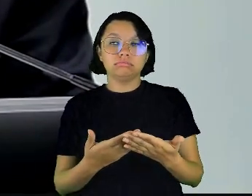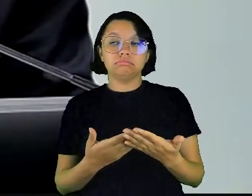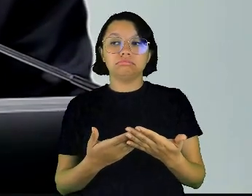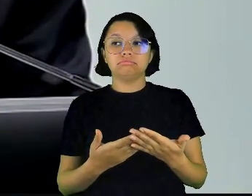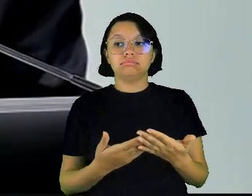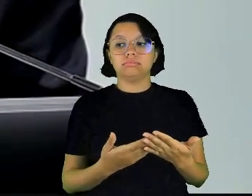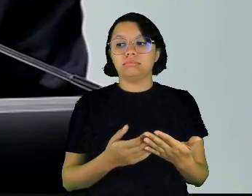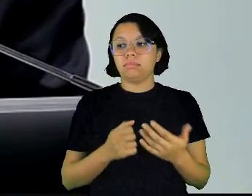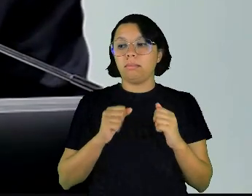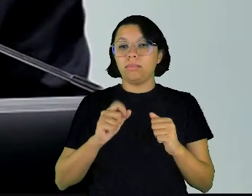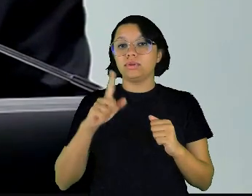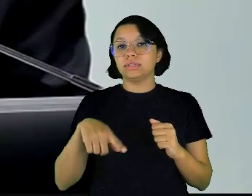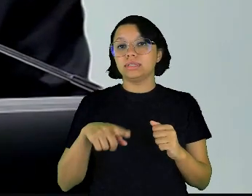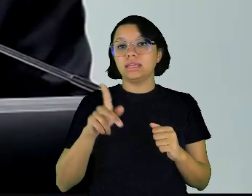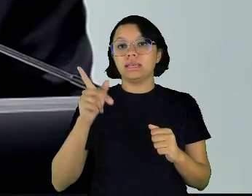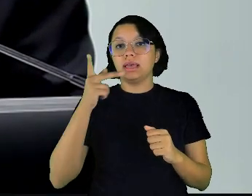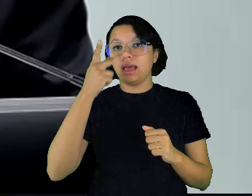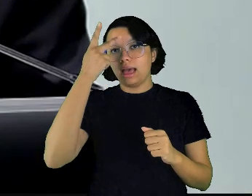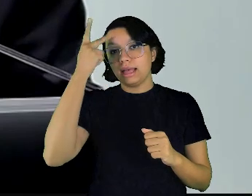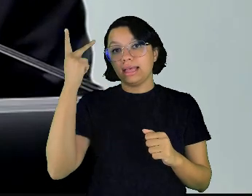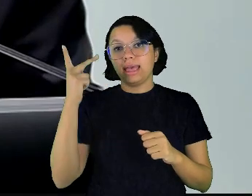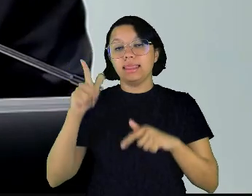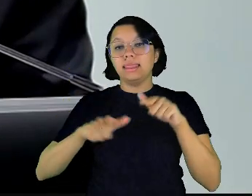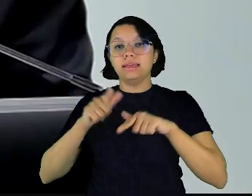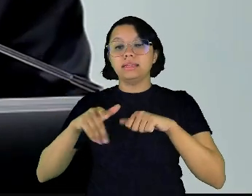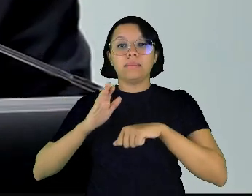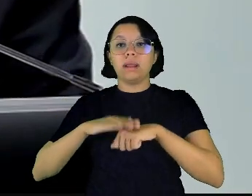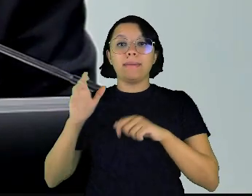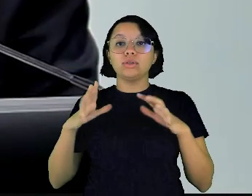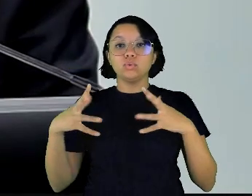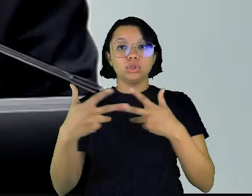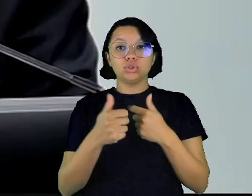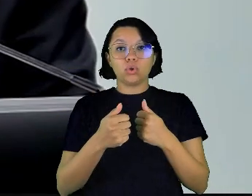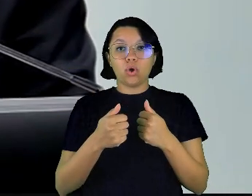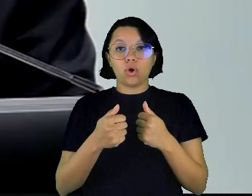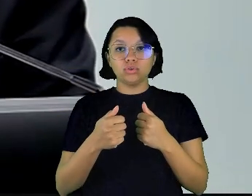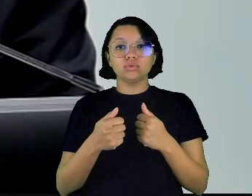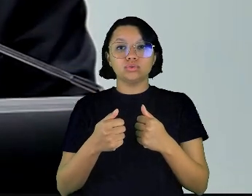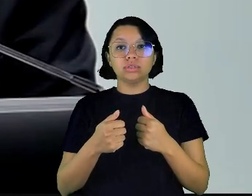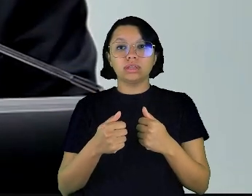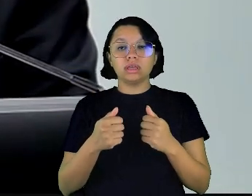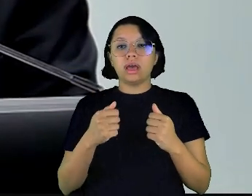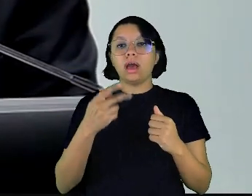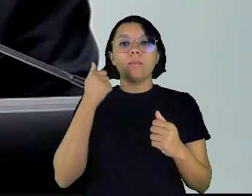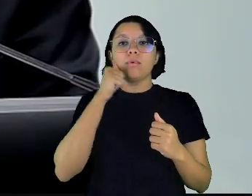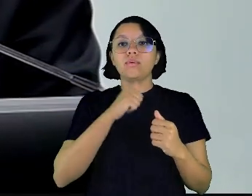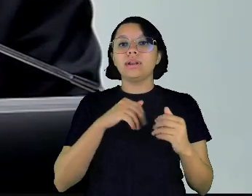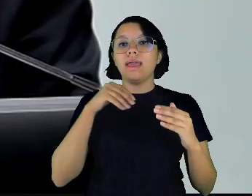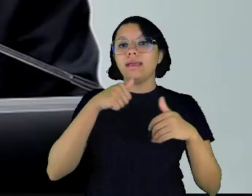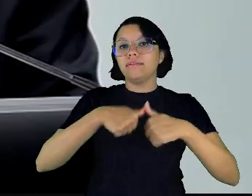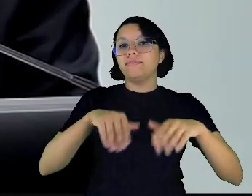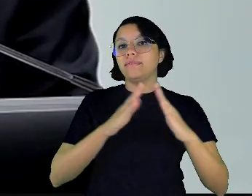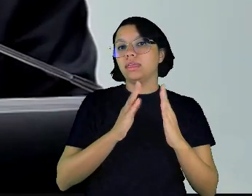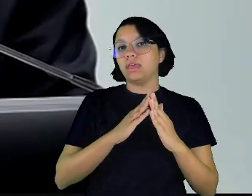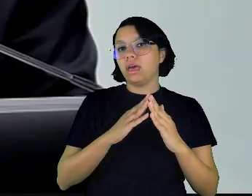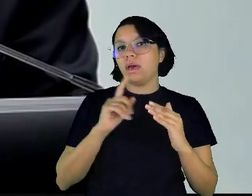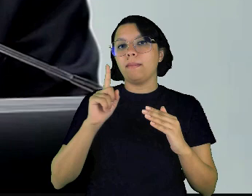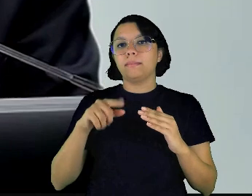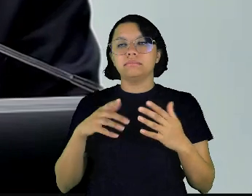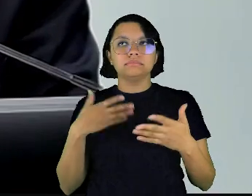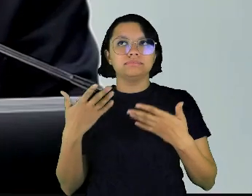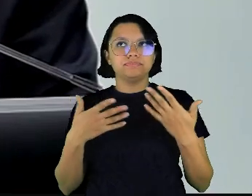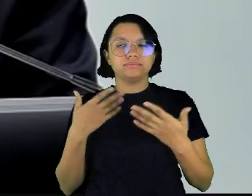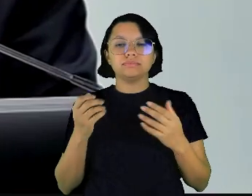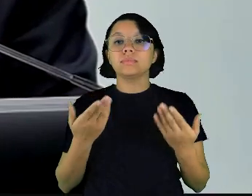pode ser aquela que trabalha mais ainda do que todo mundo, que é a dona de casa, né? Mas não é enquadrada como trabalhadora. Então, veja, a